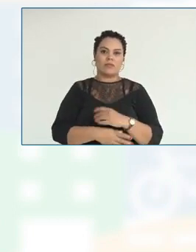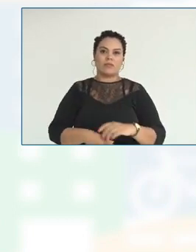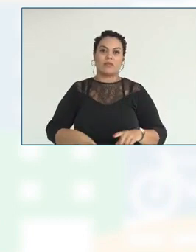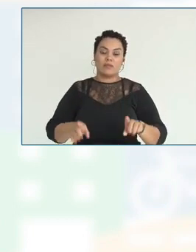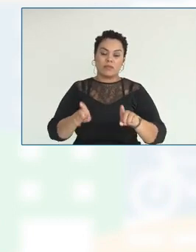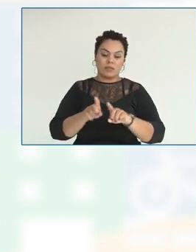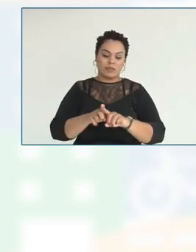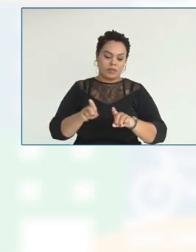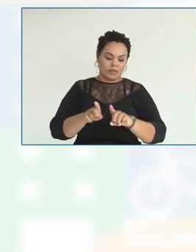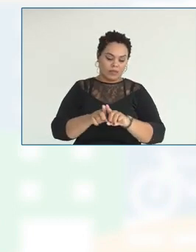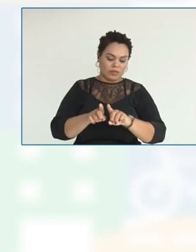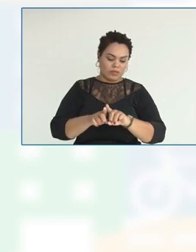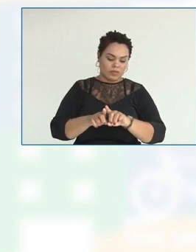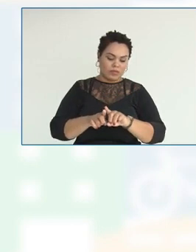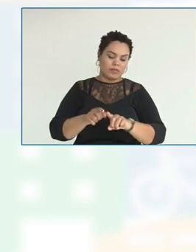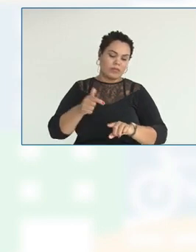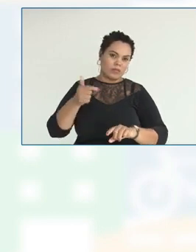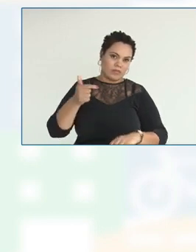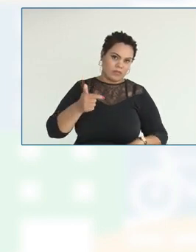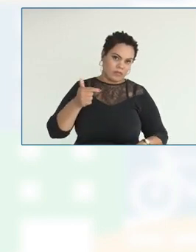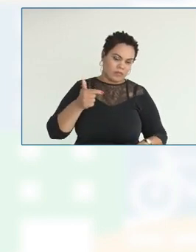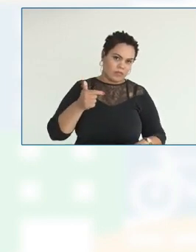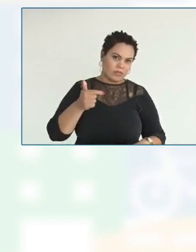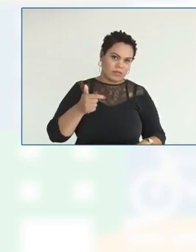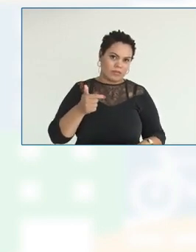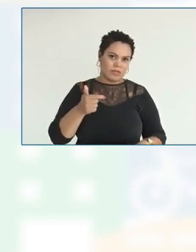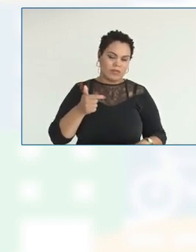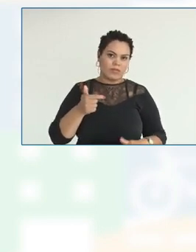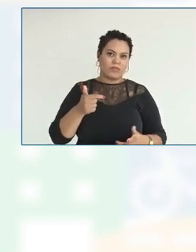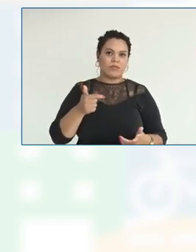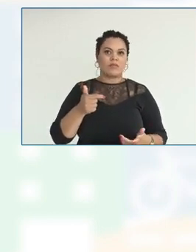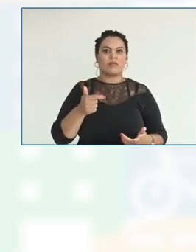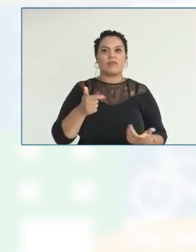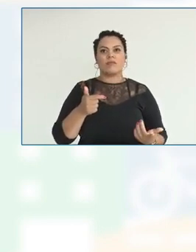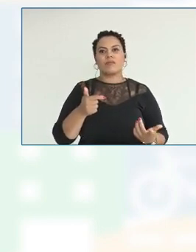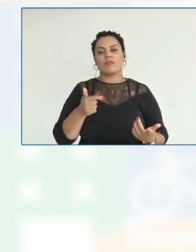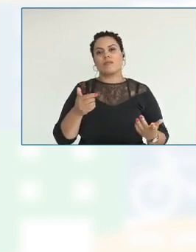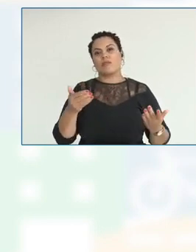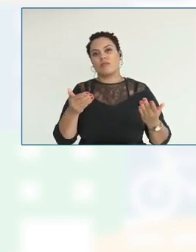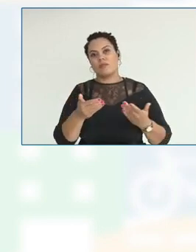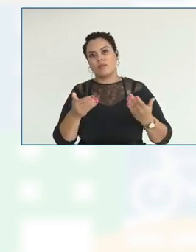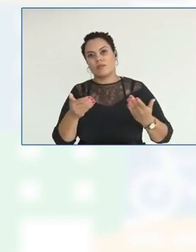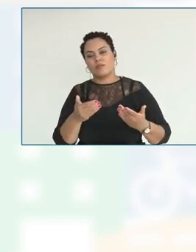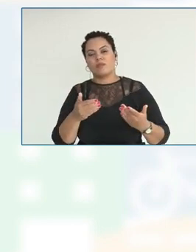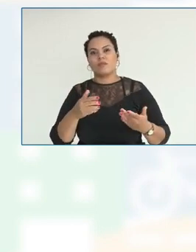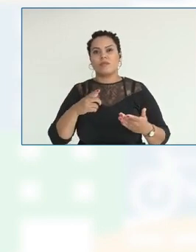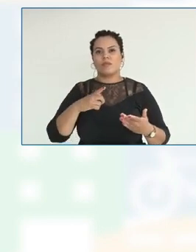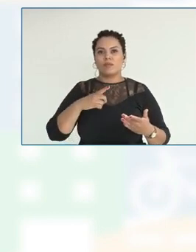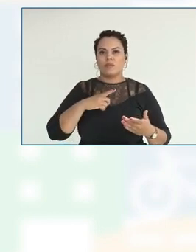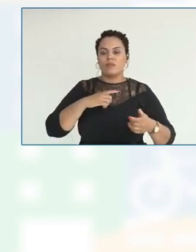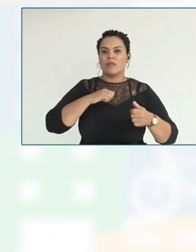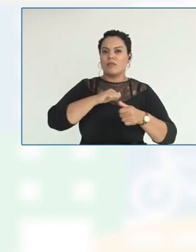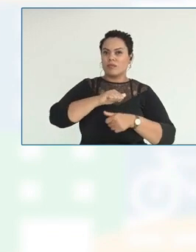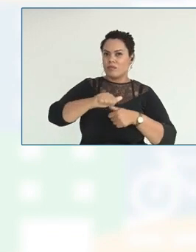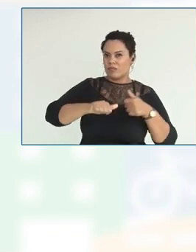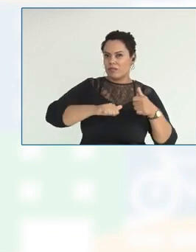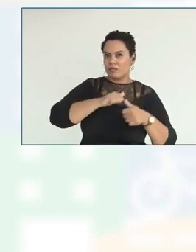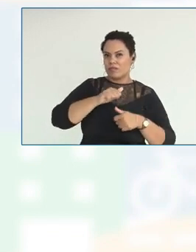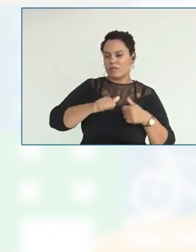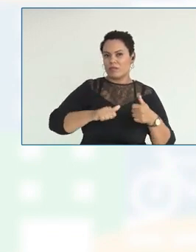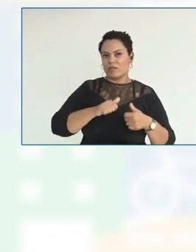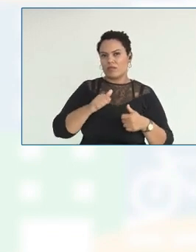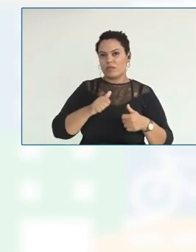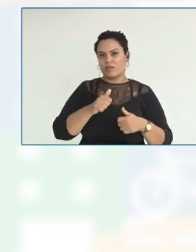publicar a segunda edição do Manual de Vigilância das Intoxicações. A gente agora está no processo de revisão e no início de 2023 a